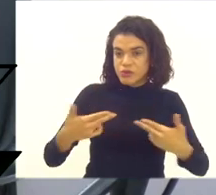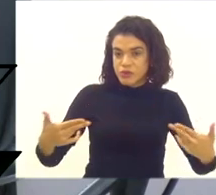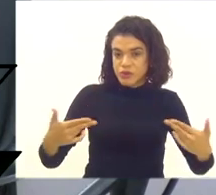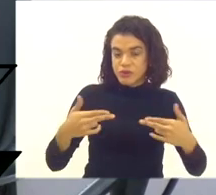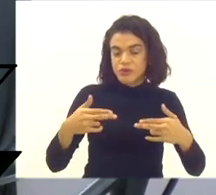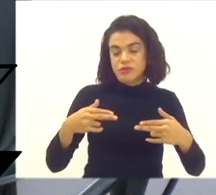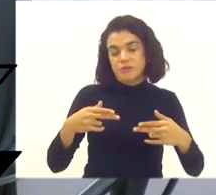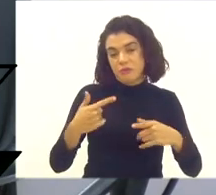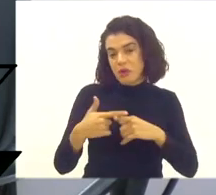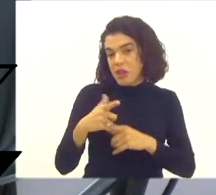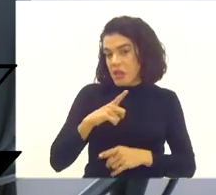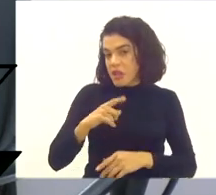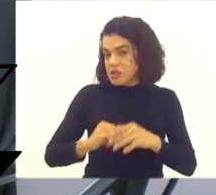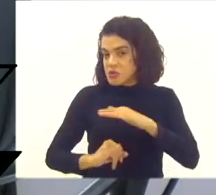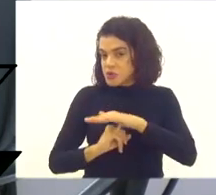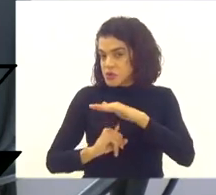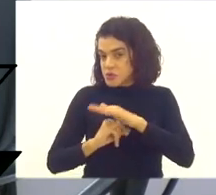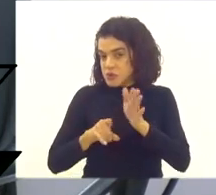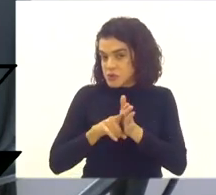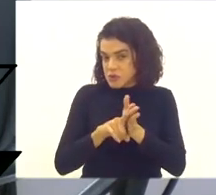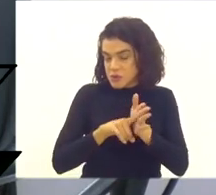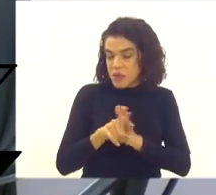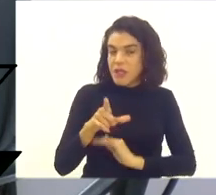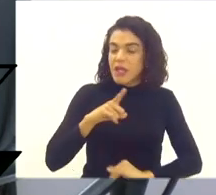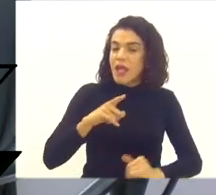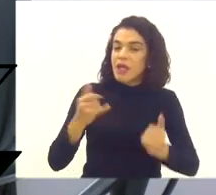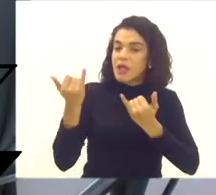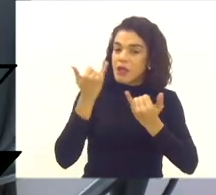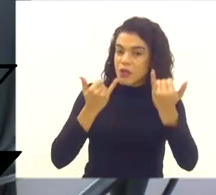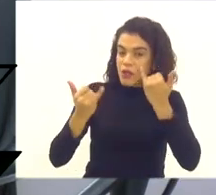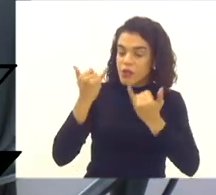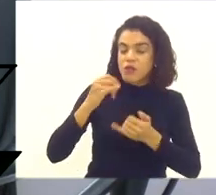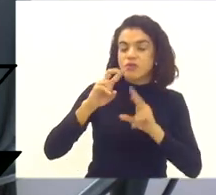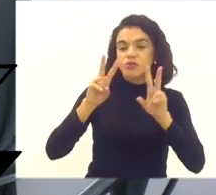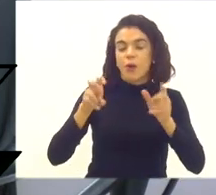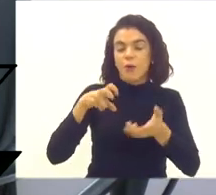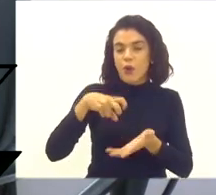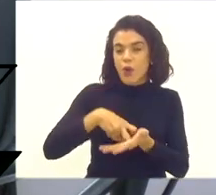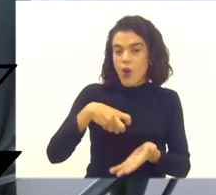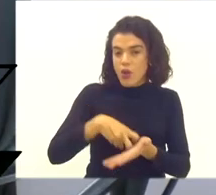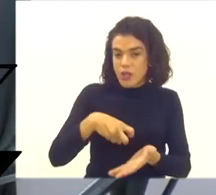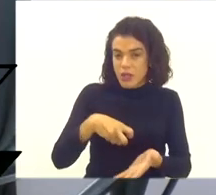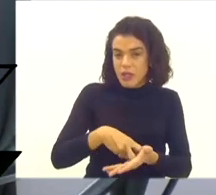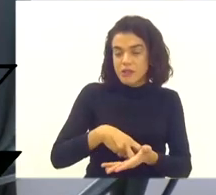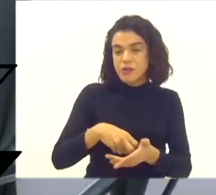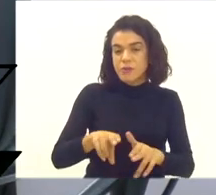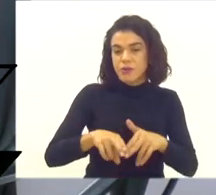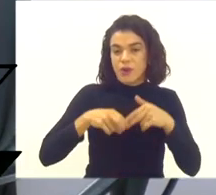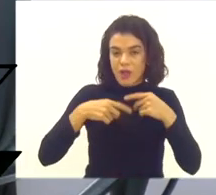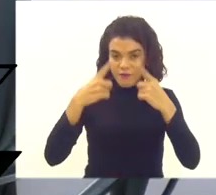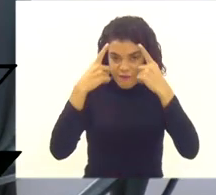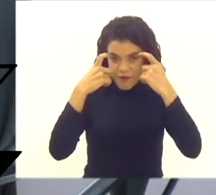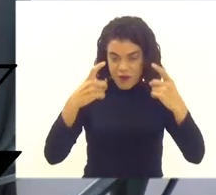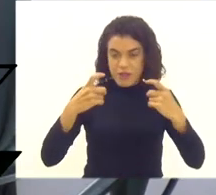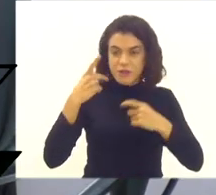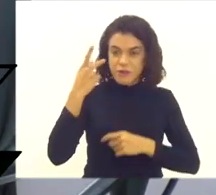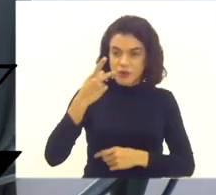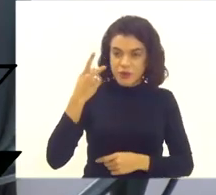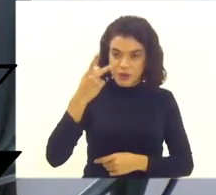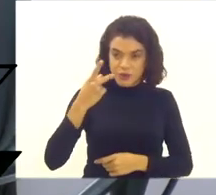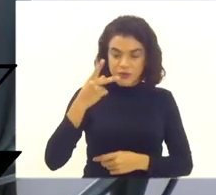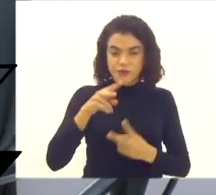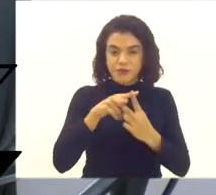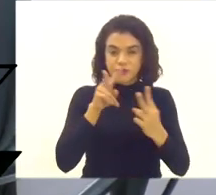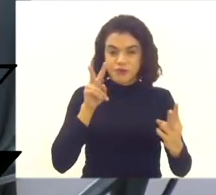um Instituto de Pesquisa se tem notícia de alguma condenação é por violência política no ambiente